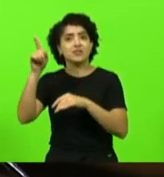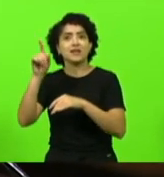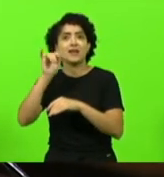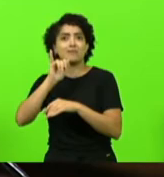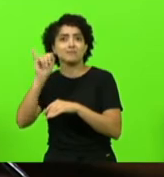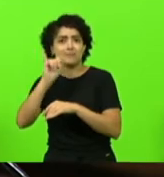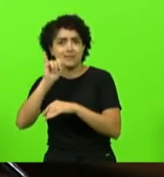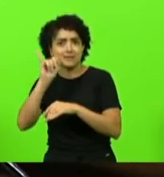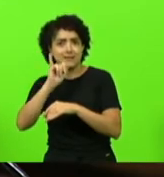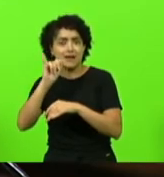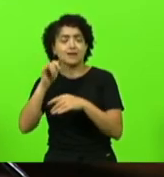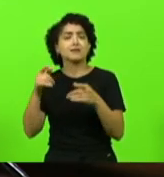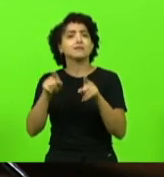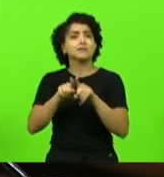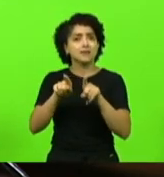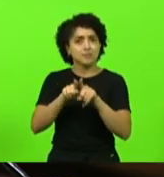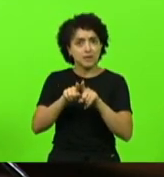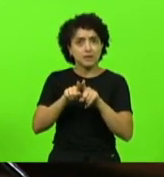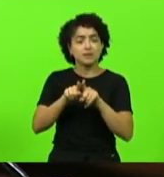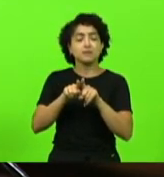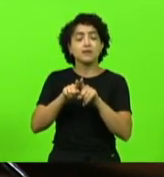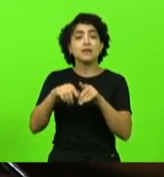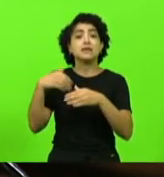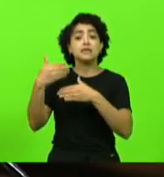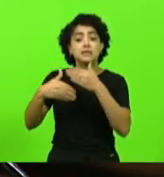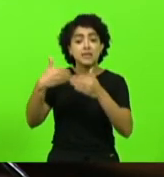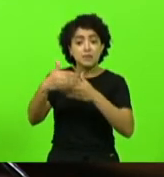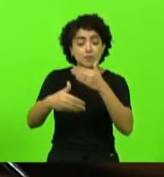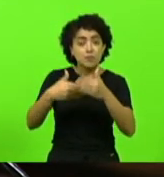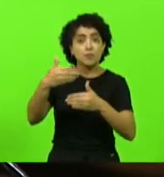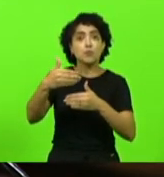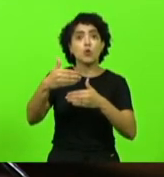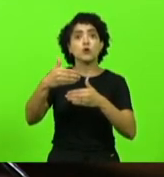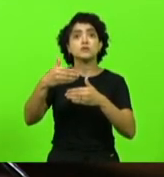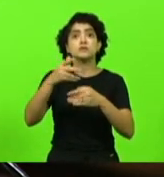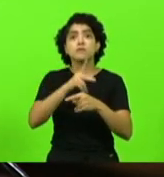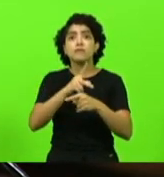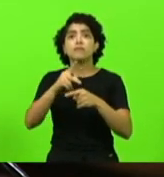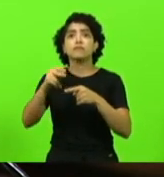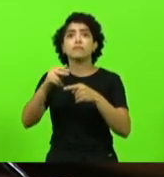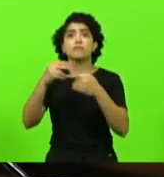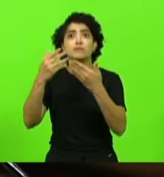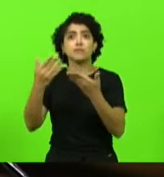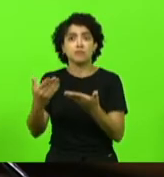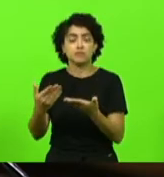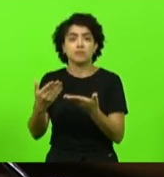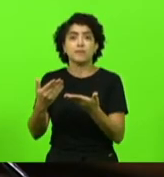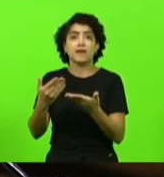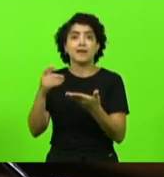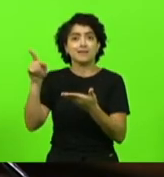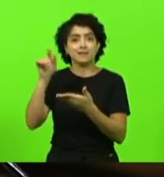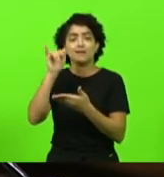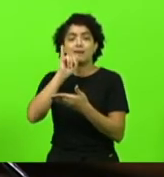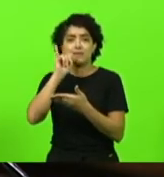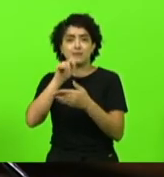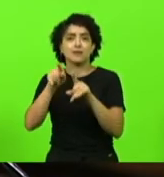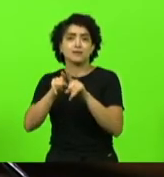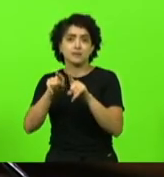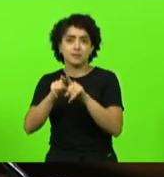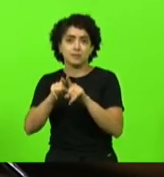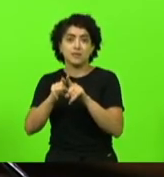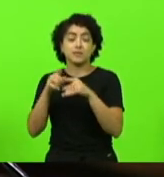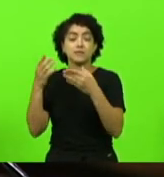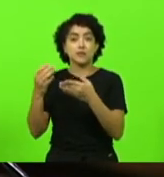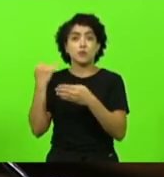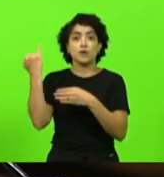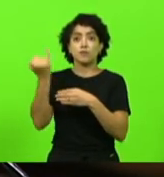dos Farrapos e, mais tarde, também foi a heroína na Batalha de Gianicolo, na Itália. É muito importante